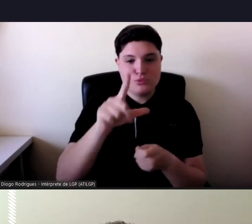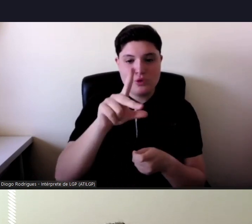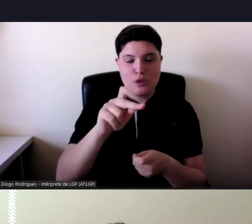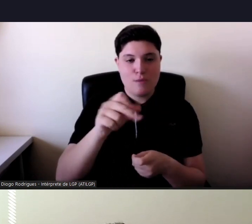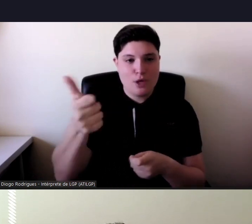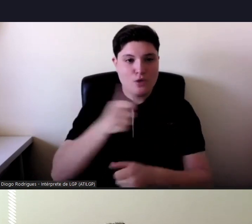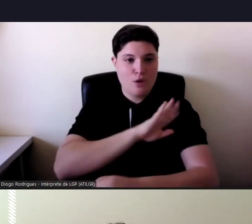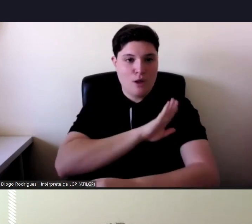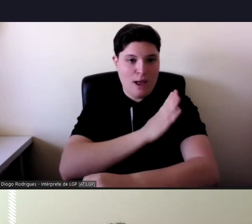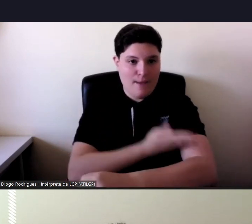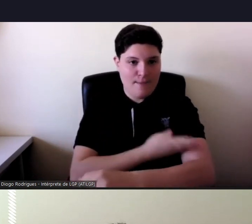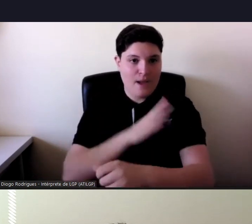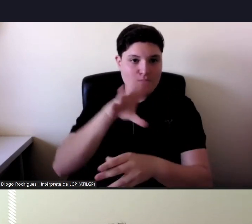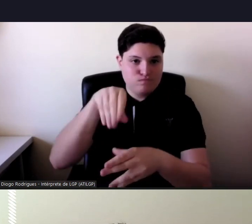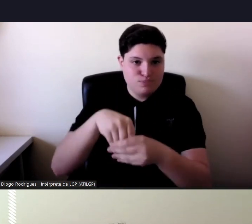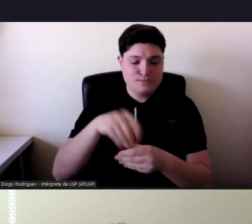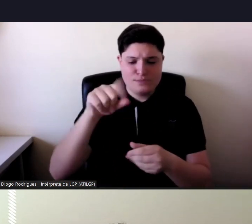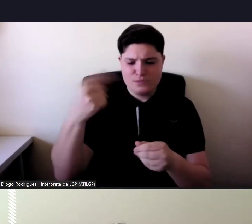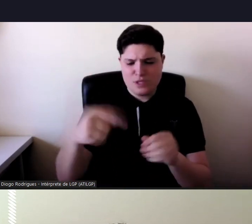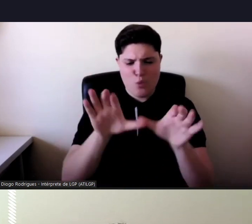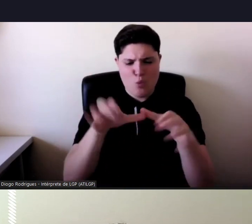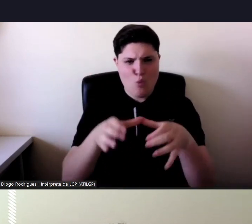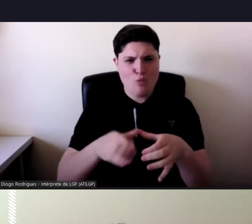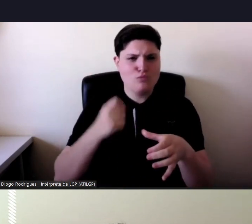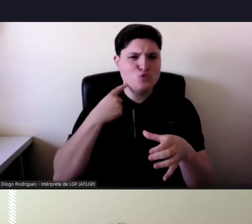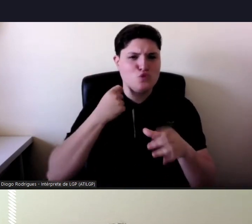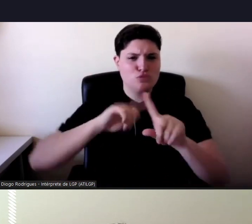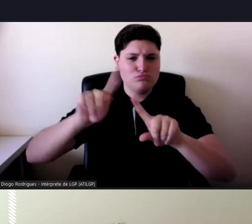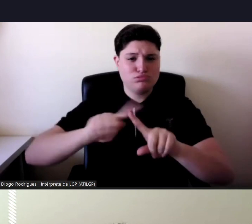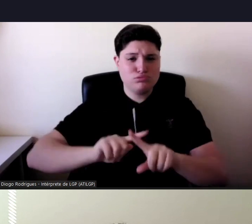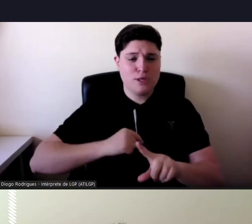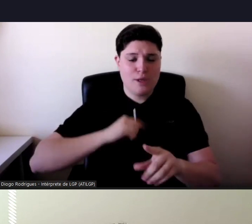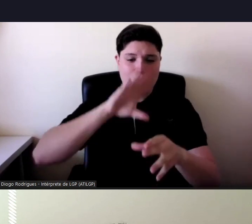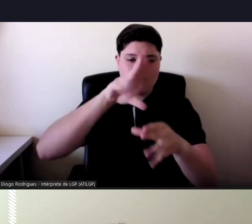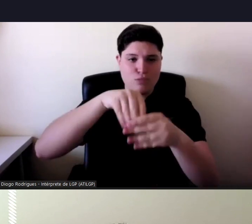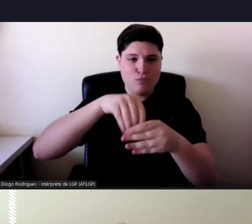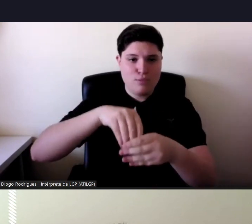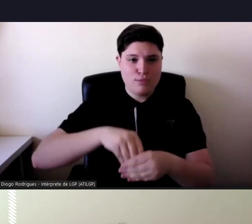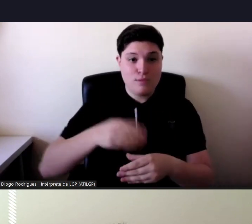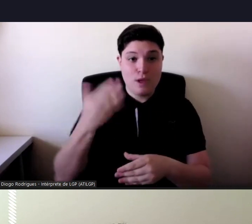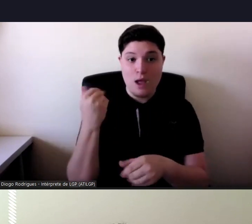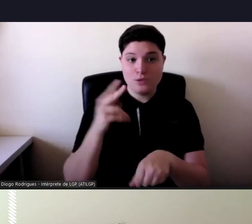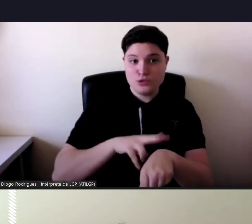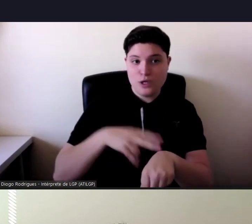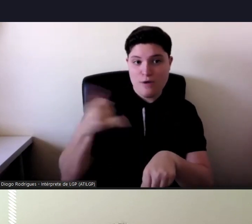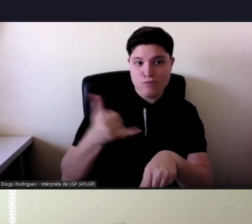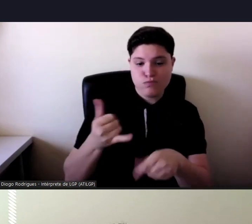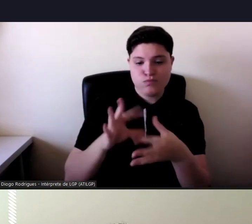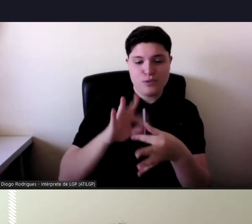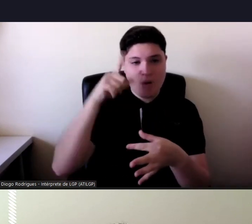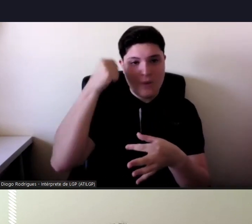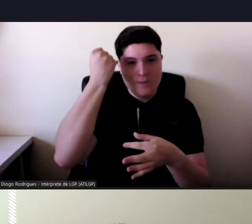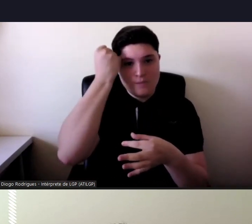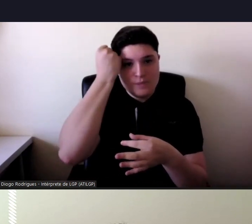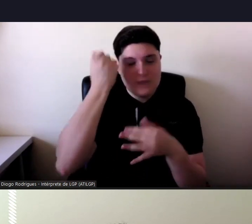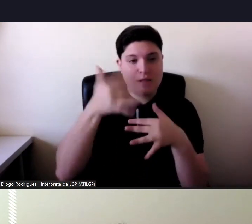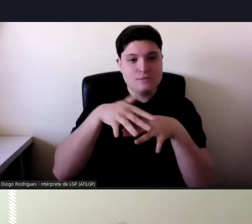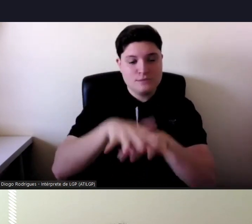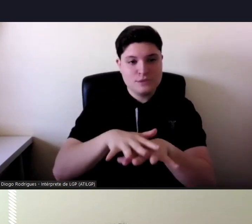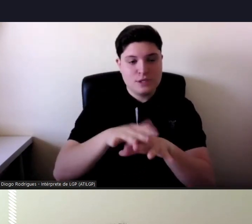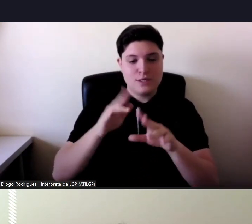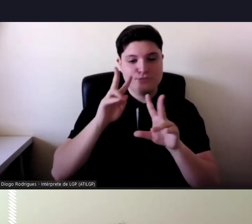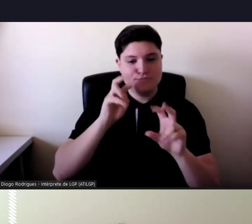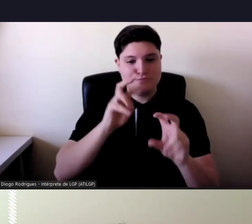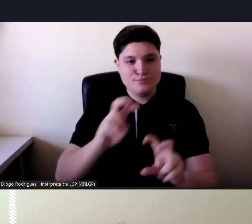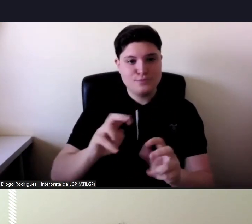Aveiro. É membro de várias comissões de curso, mestrado e doutoramento, foi vice-diretor do mestrado integrado em Engenharia Física, é coordenador